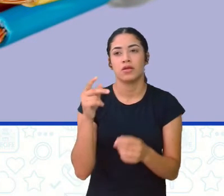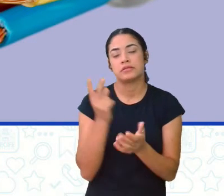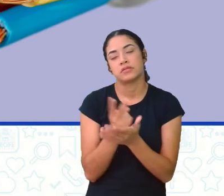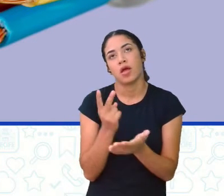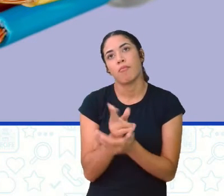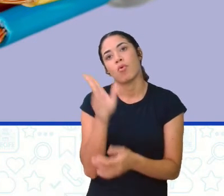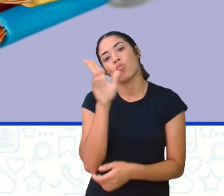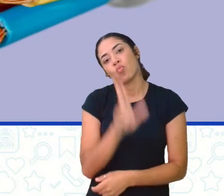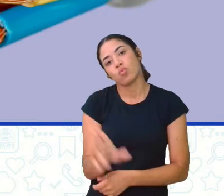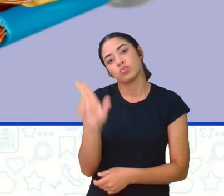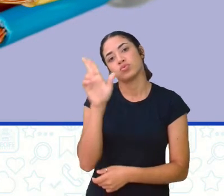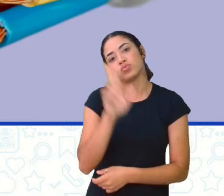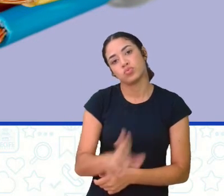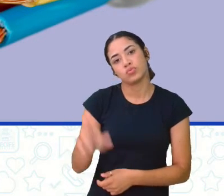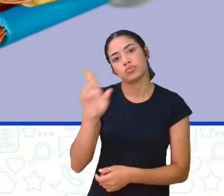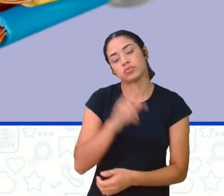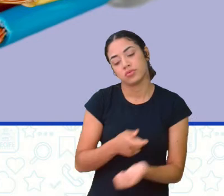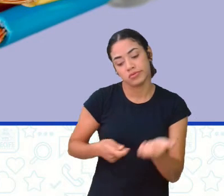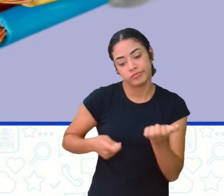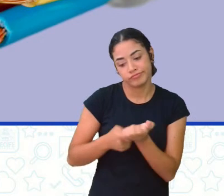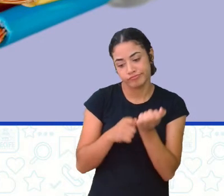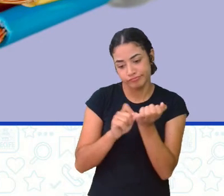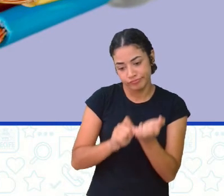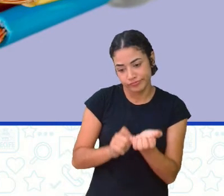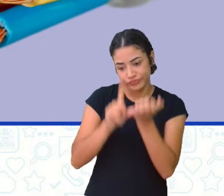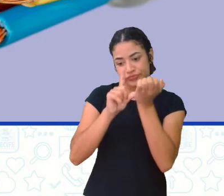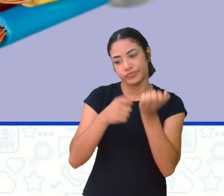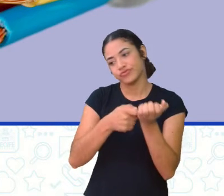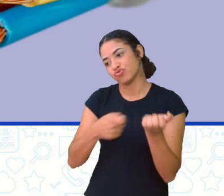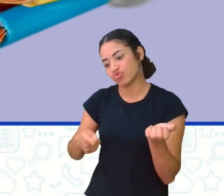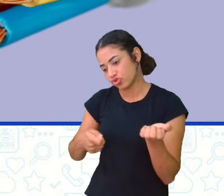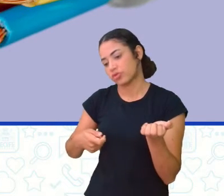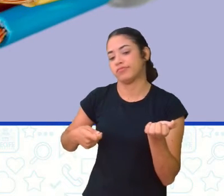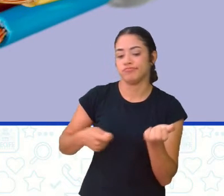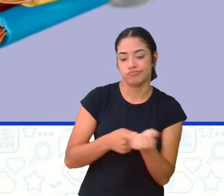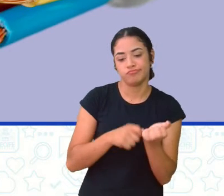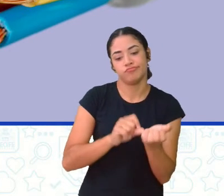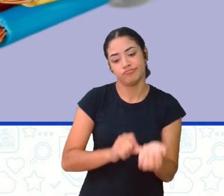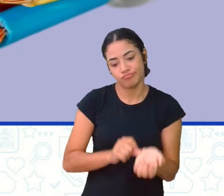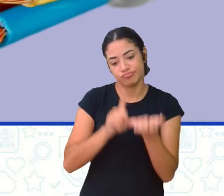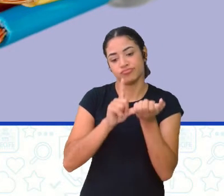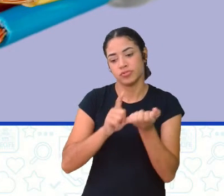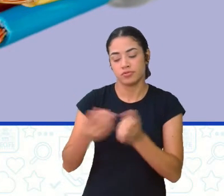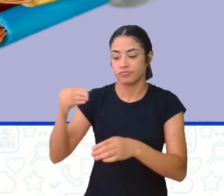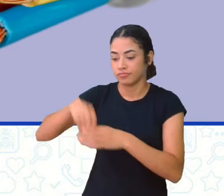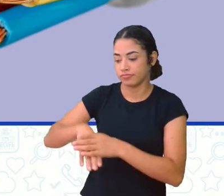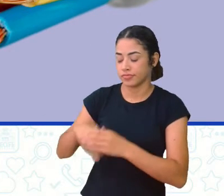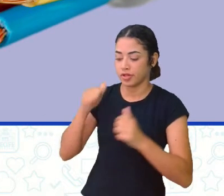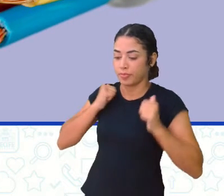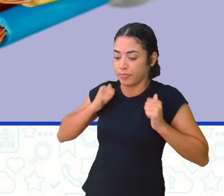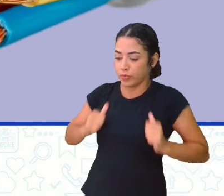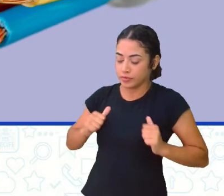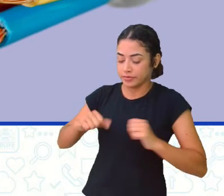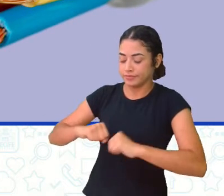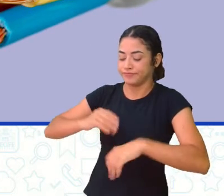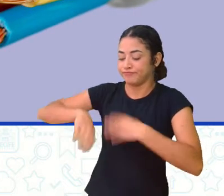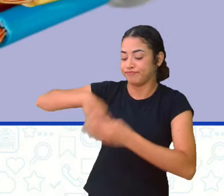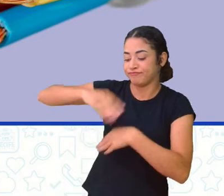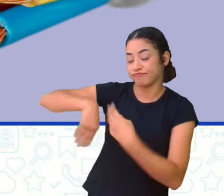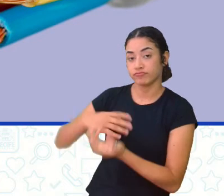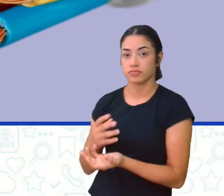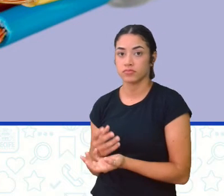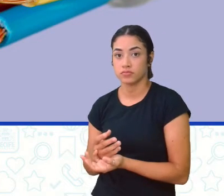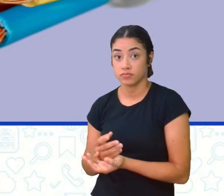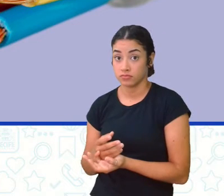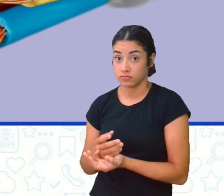usar, a questão de colocar para carregar, e aí tira, bota na bolsa, coloca em qualquer lugar, dobra de qualquer jeito, às vezes